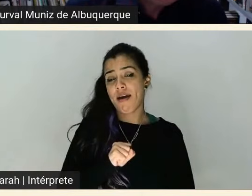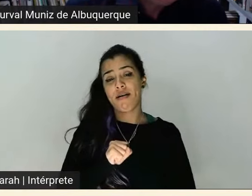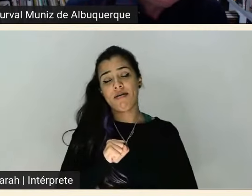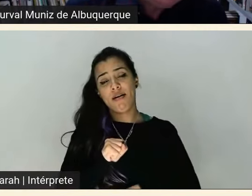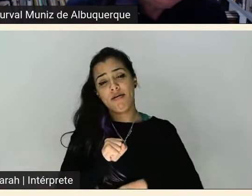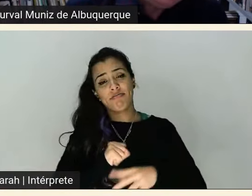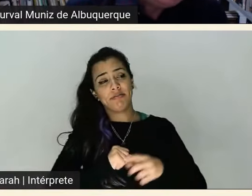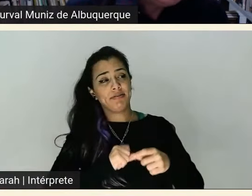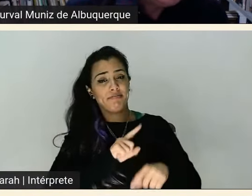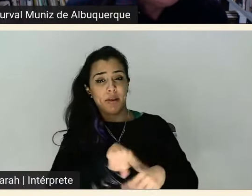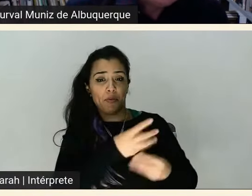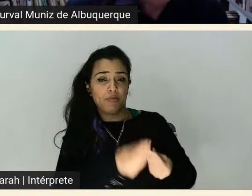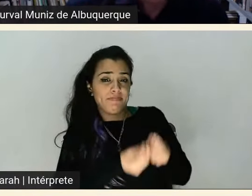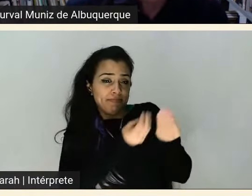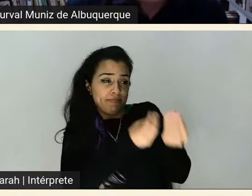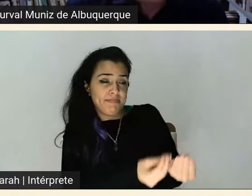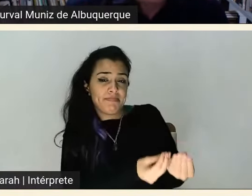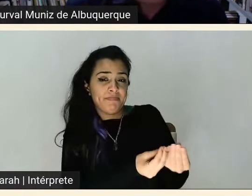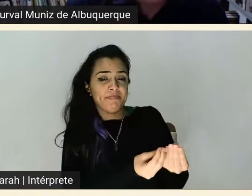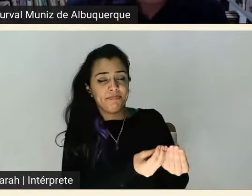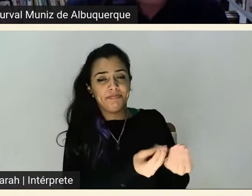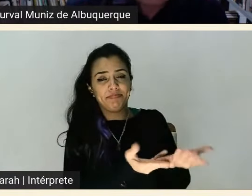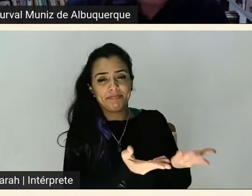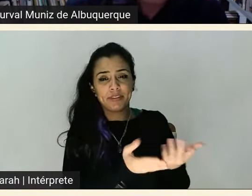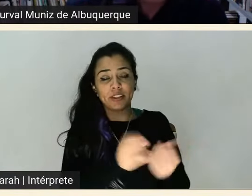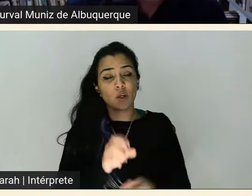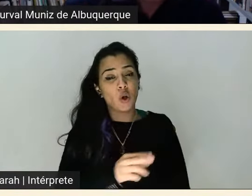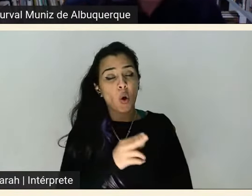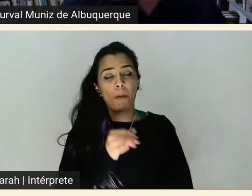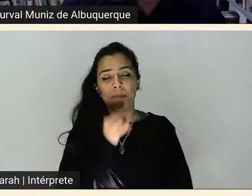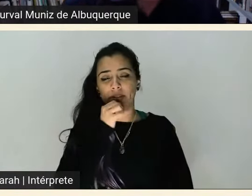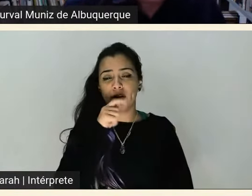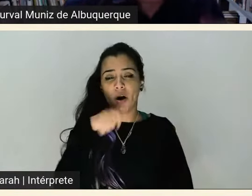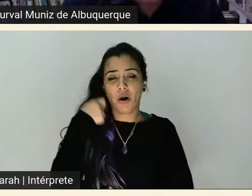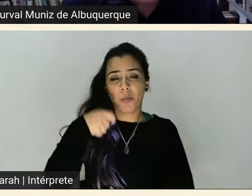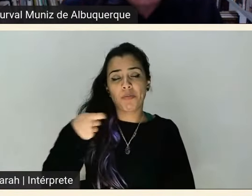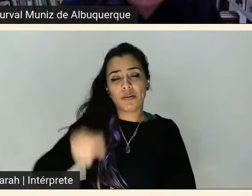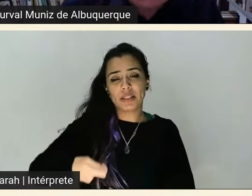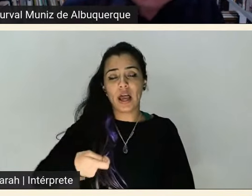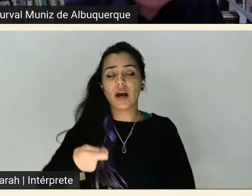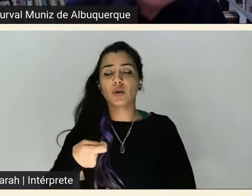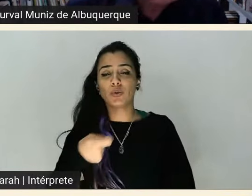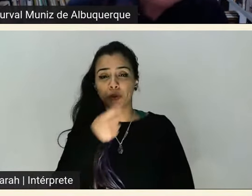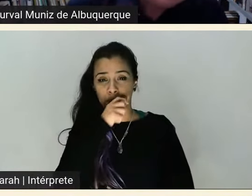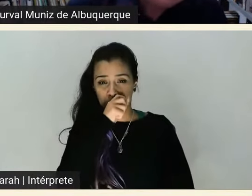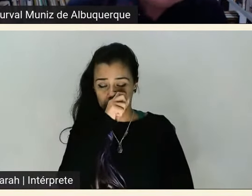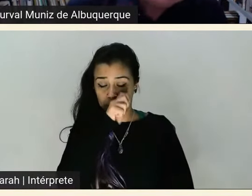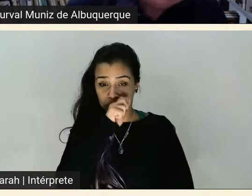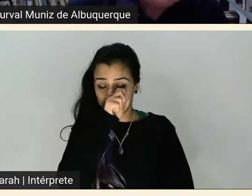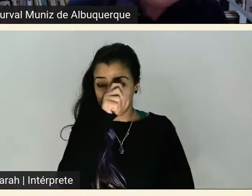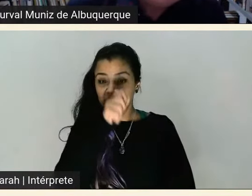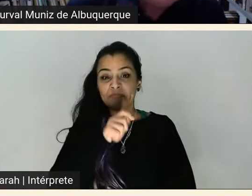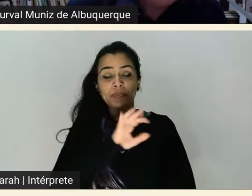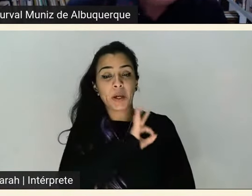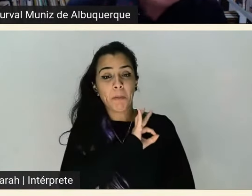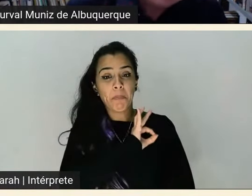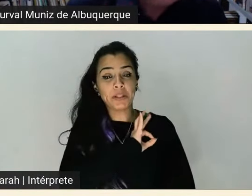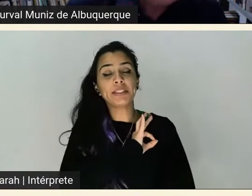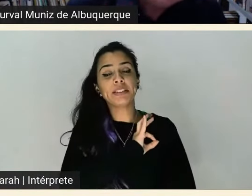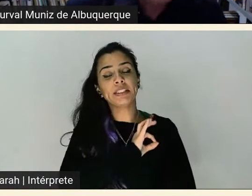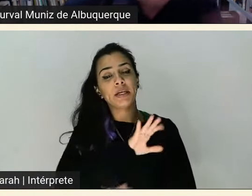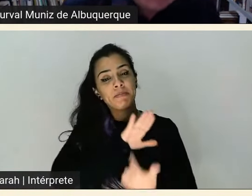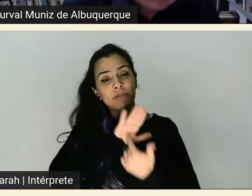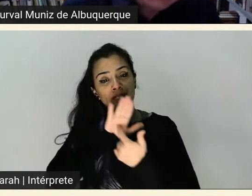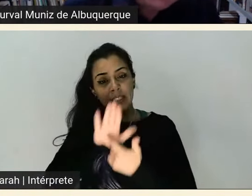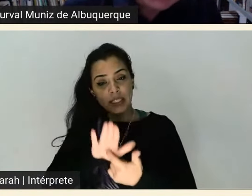né? Ou o delegado de polícia, para soltar, já que Câmara Cascudo se apresentava como